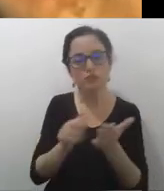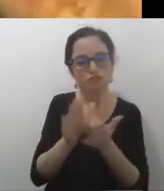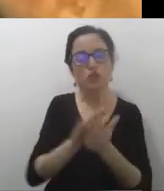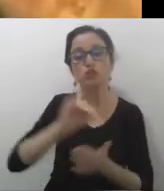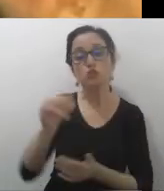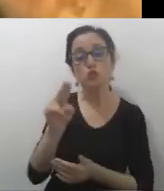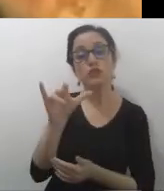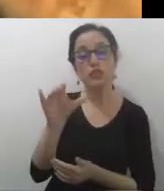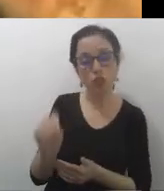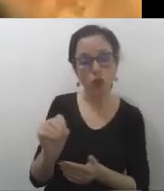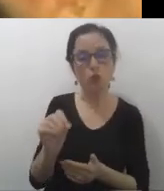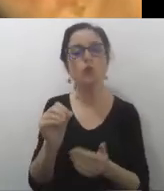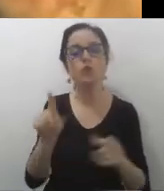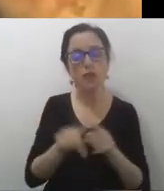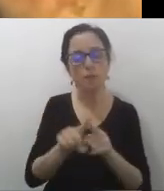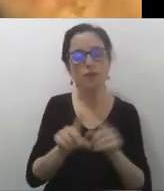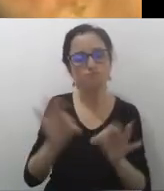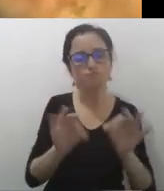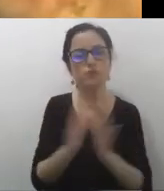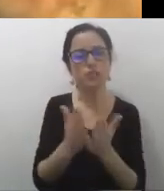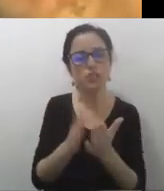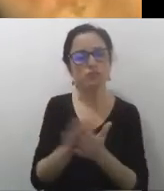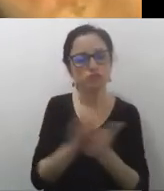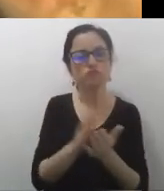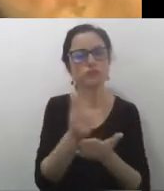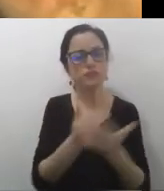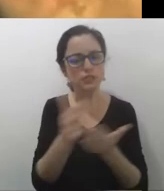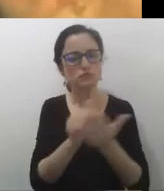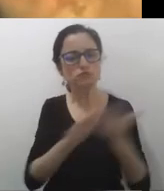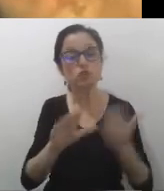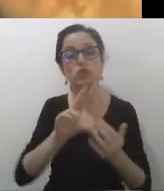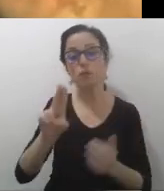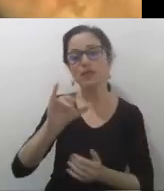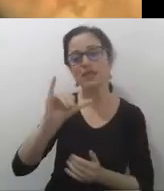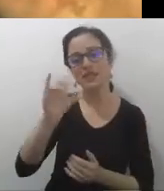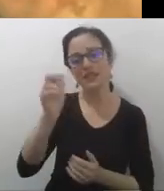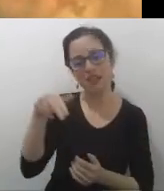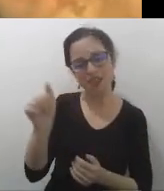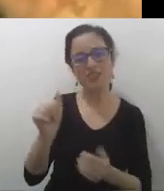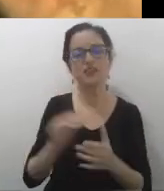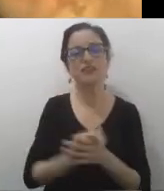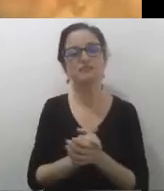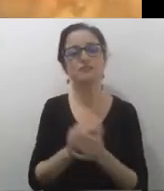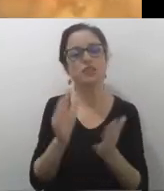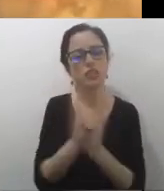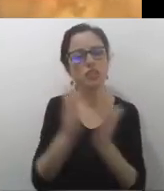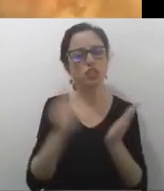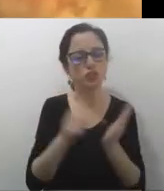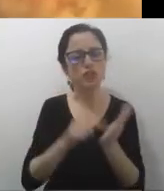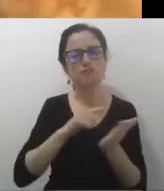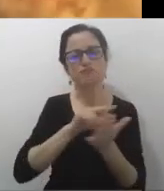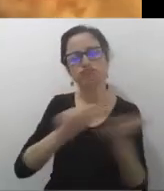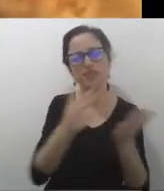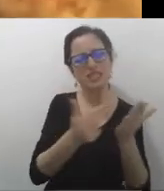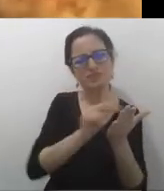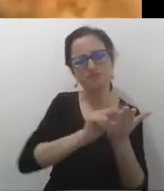tem o um projeto gráfico do Júlio Mariucci, também a diagramação. Os infográficos eles foram feitos pela Ilana Tiptim, então ele tem